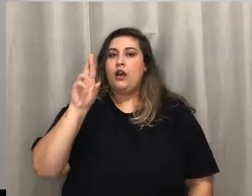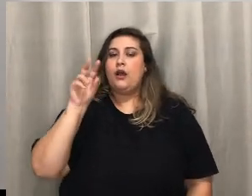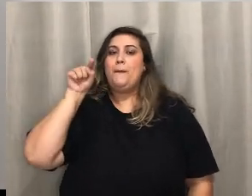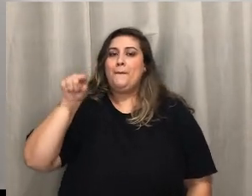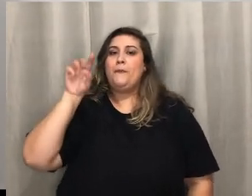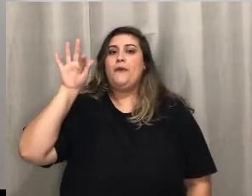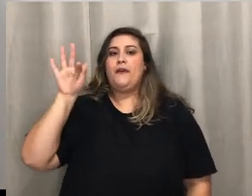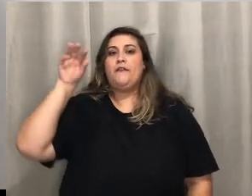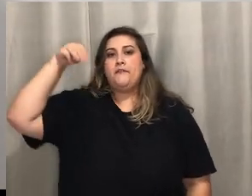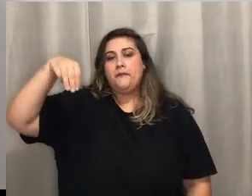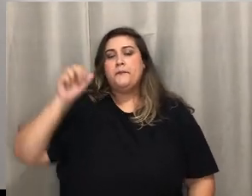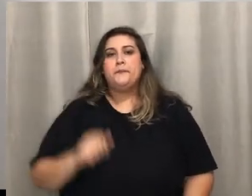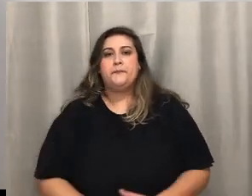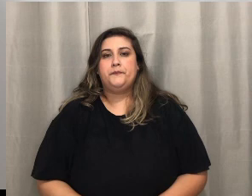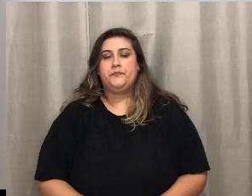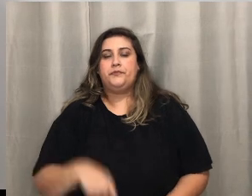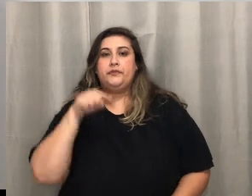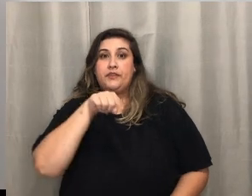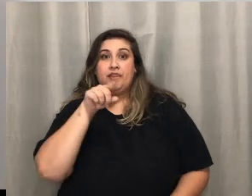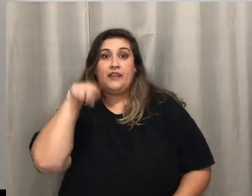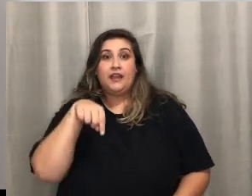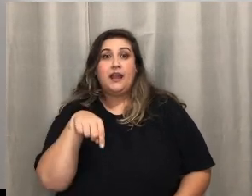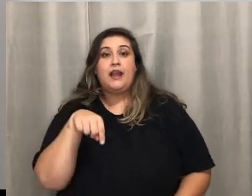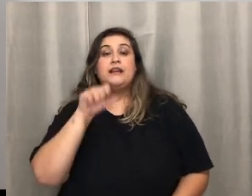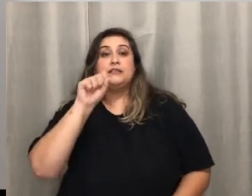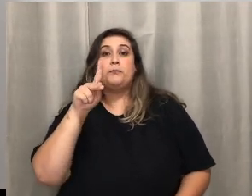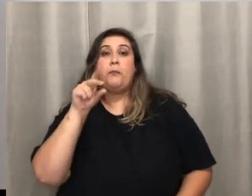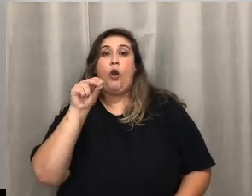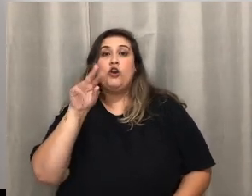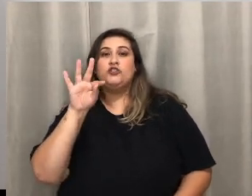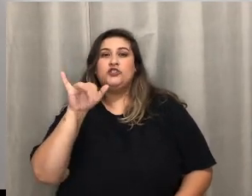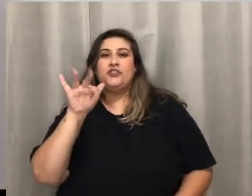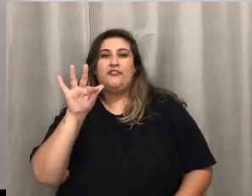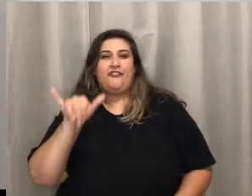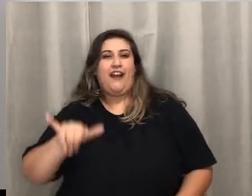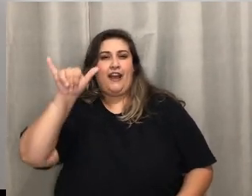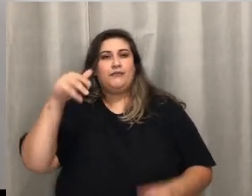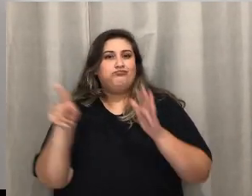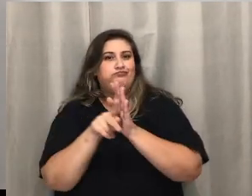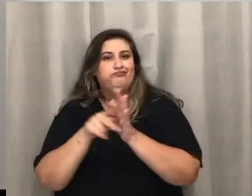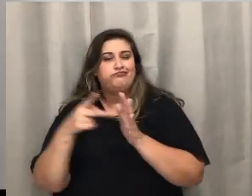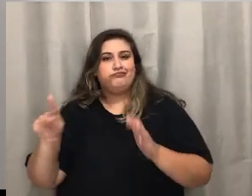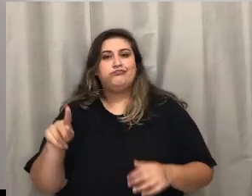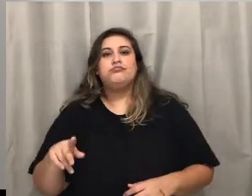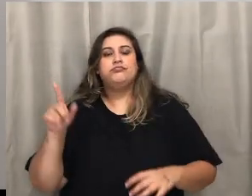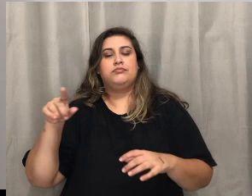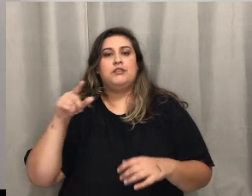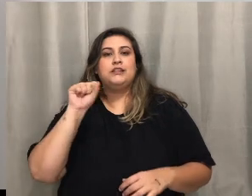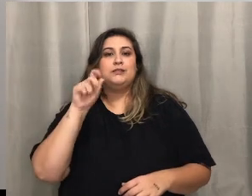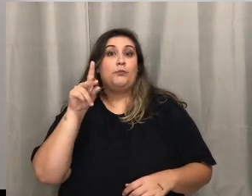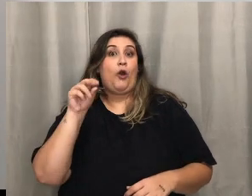anchor.fm. Então, o Anchor, ele é uma plataforma do Spotify que recentemente foi adquirida